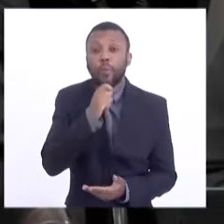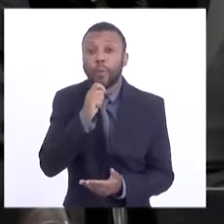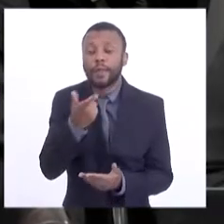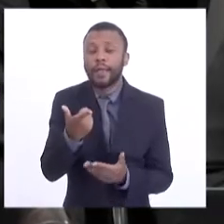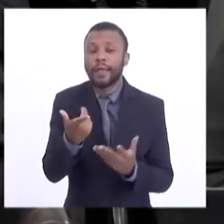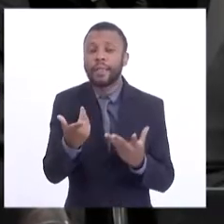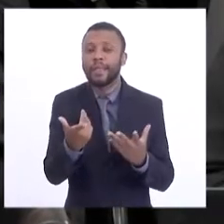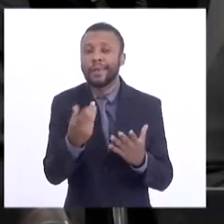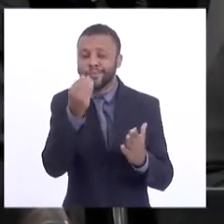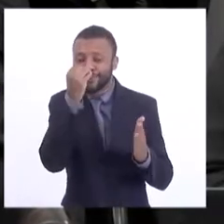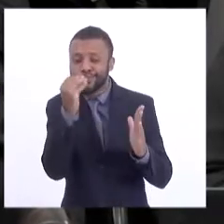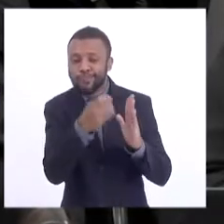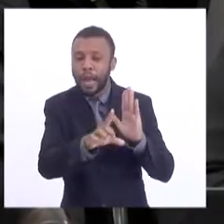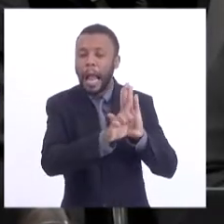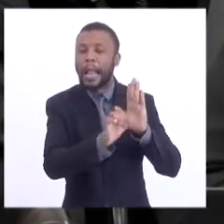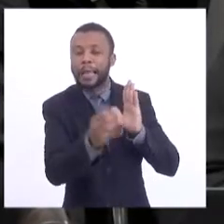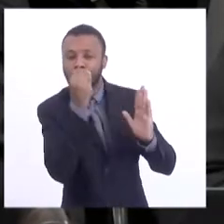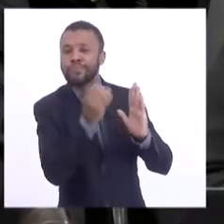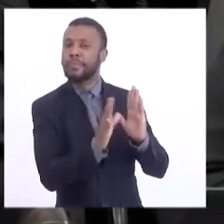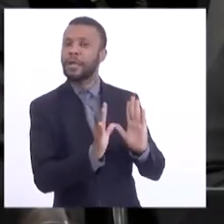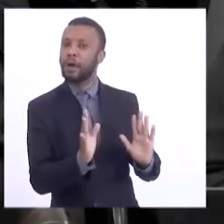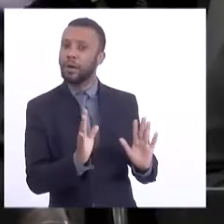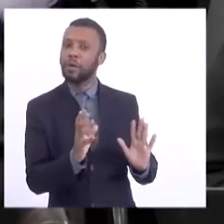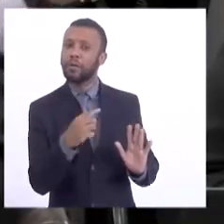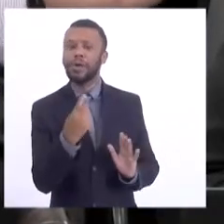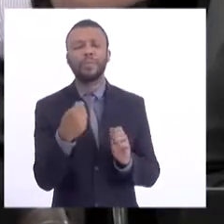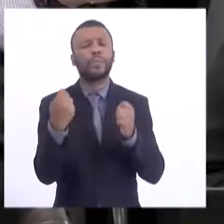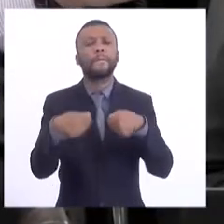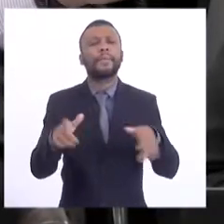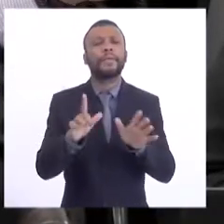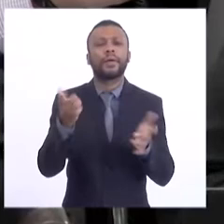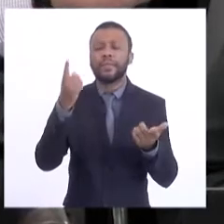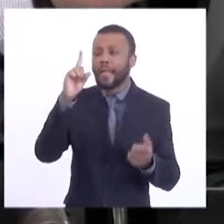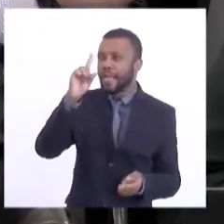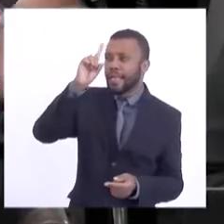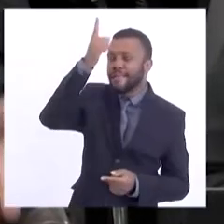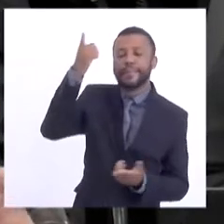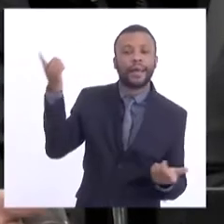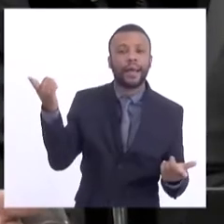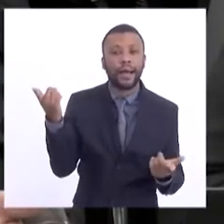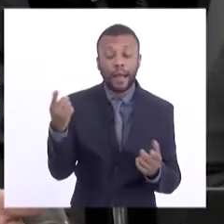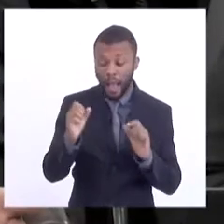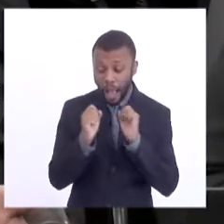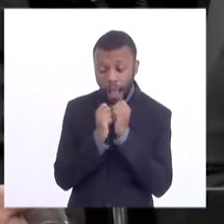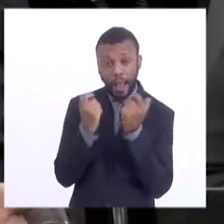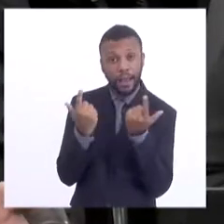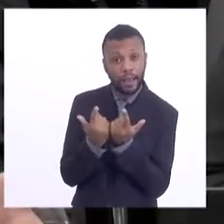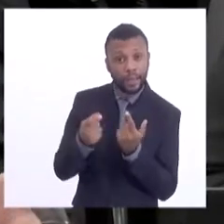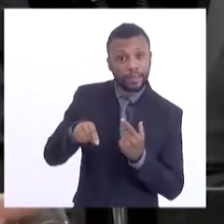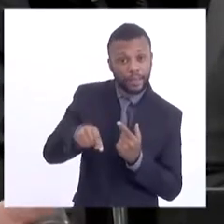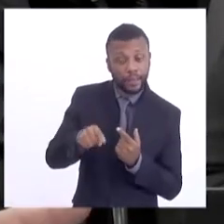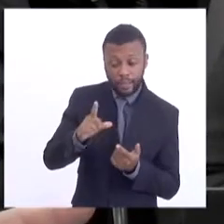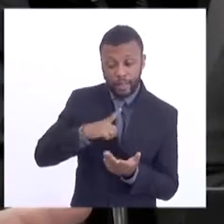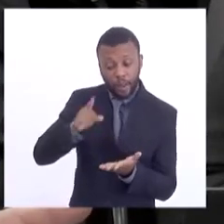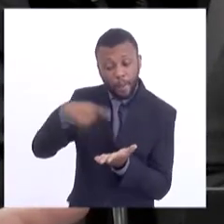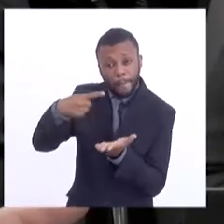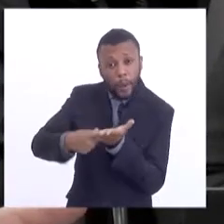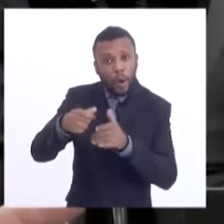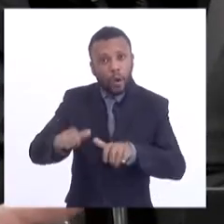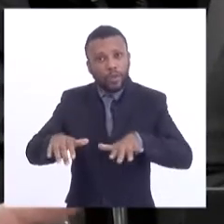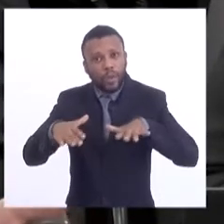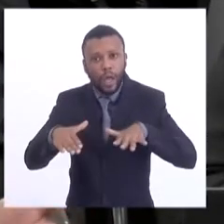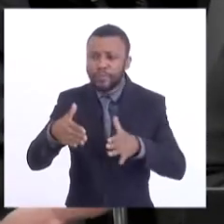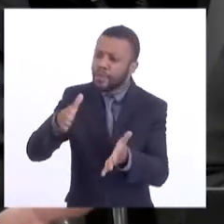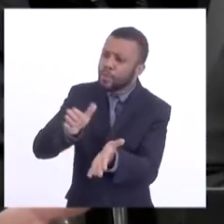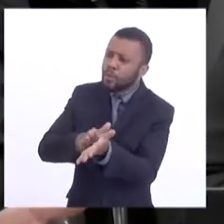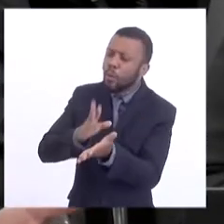nós não precisamos inventar rodar para casa aqui o fato de fazer uma audiência como essa e nos cobrar